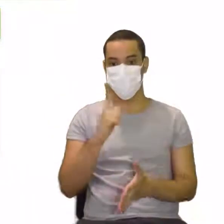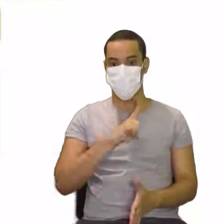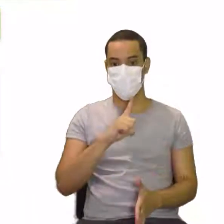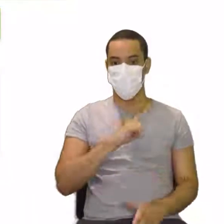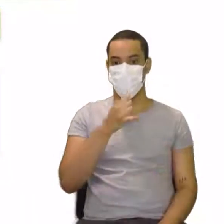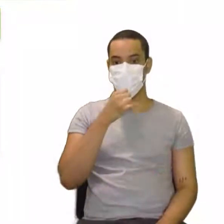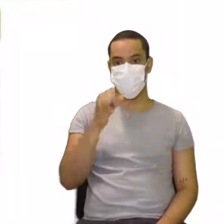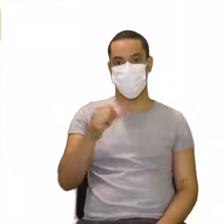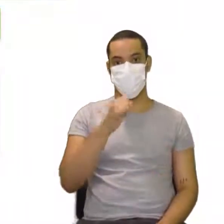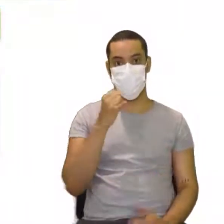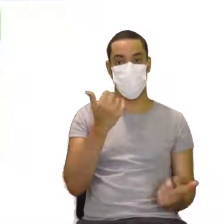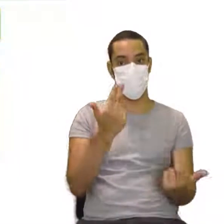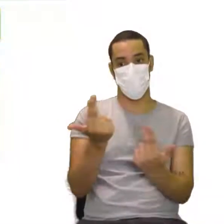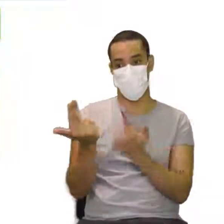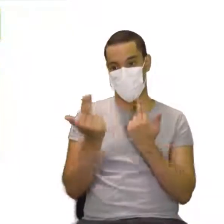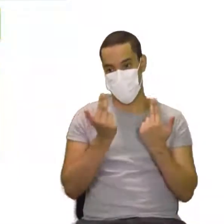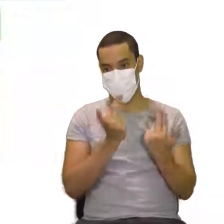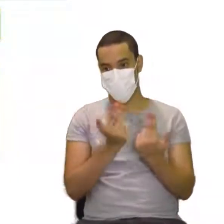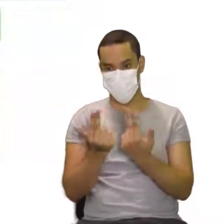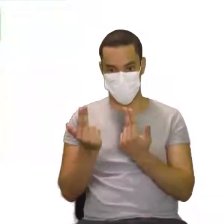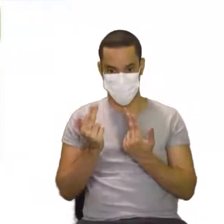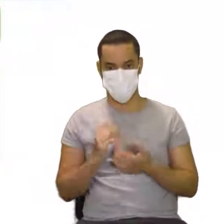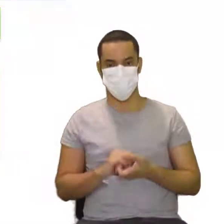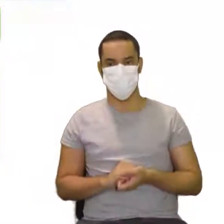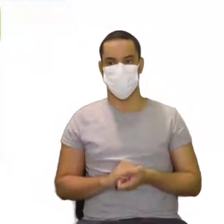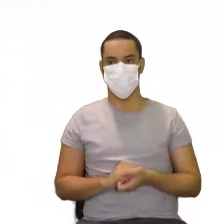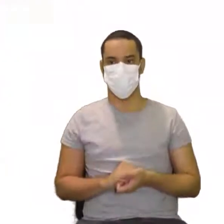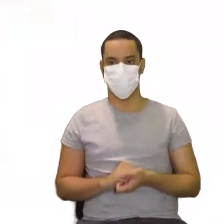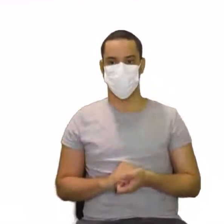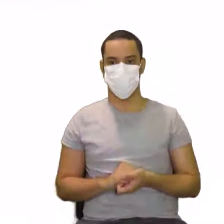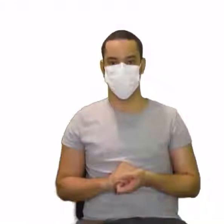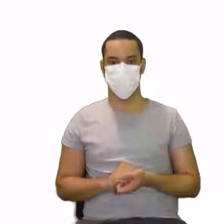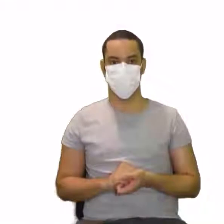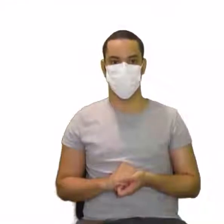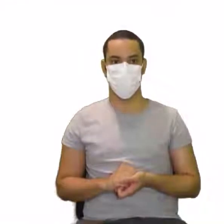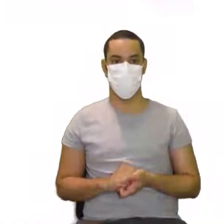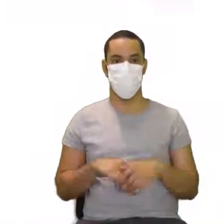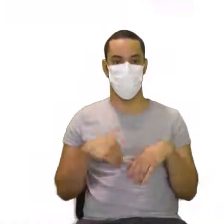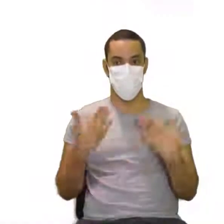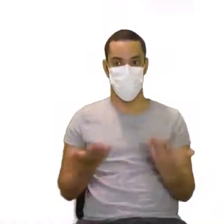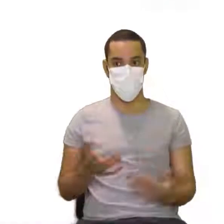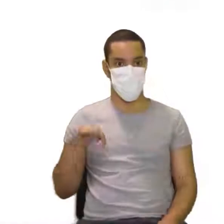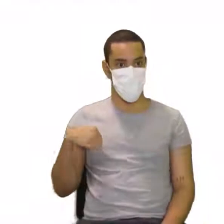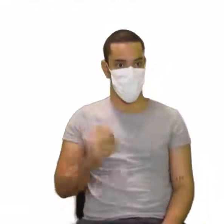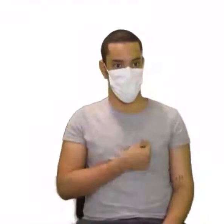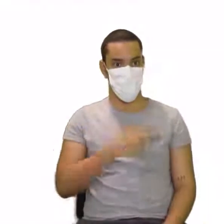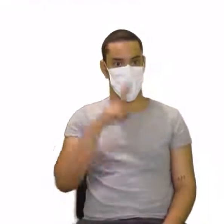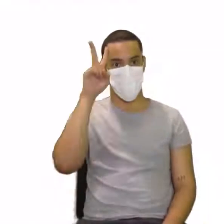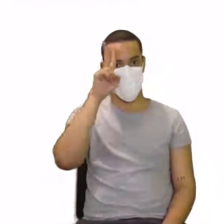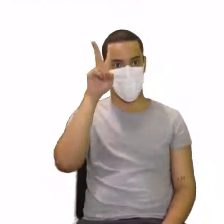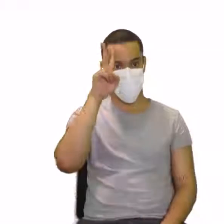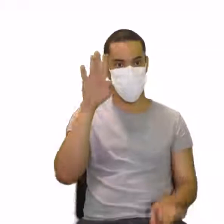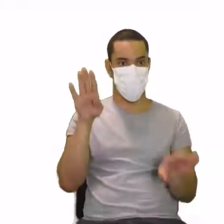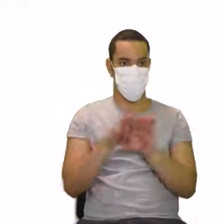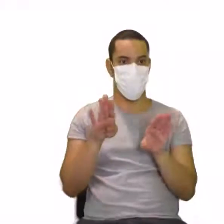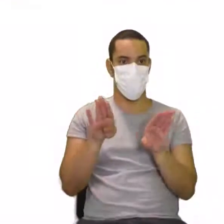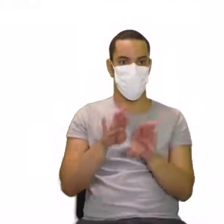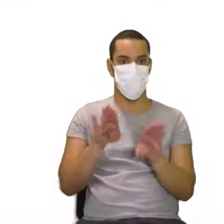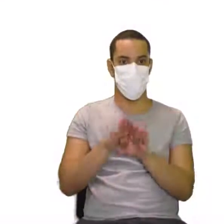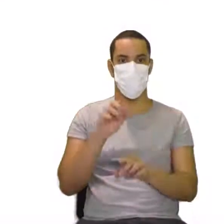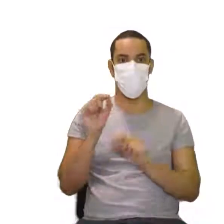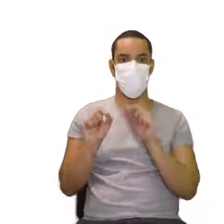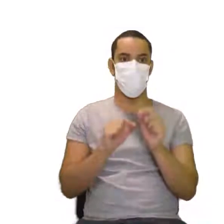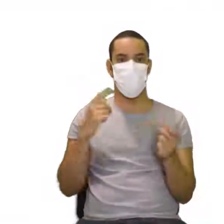cargas elétricas iguais, ok? E aqui, olha só, galerinha, só para a gente lembrar que o nosso núcleo atômico é constituído